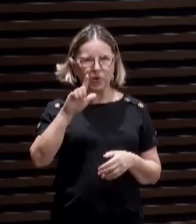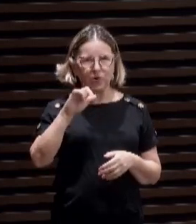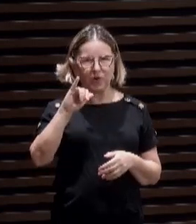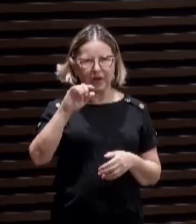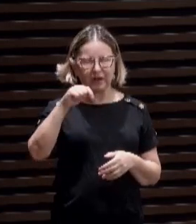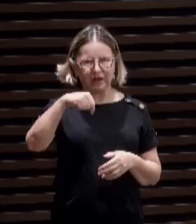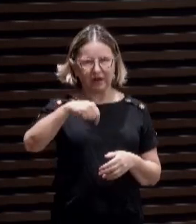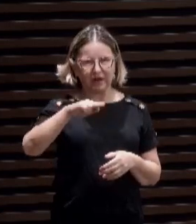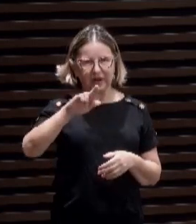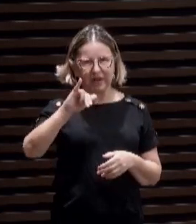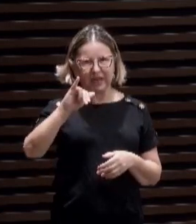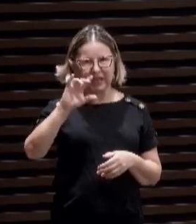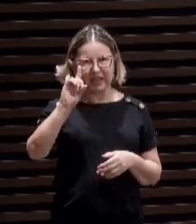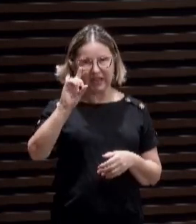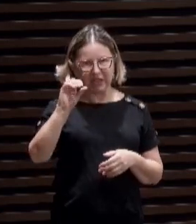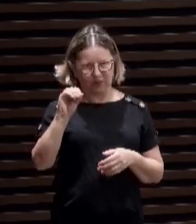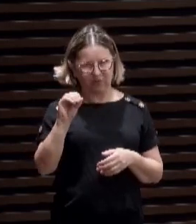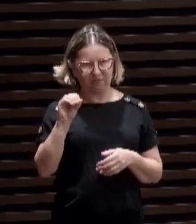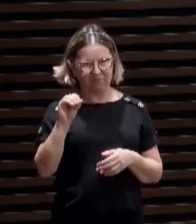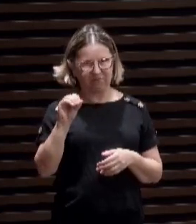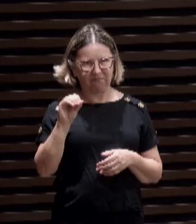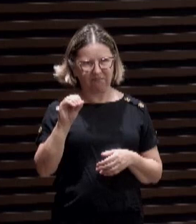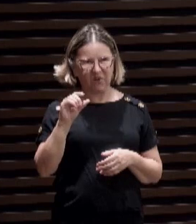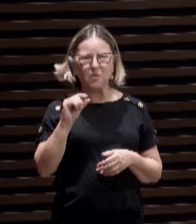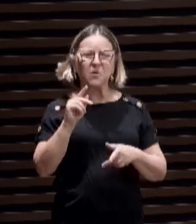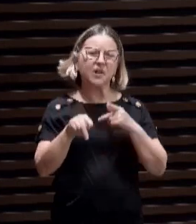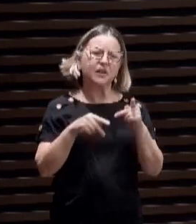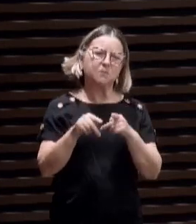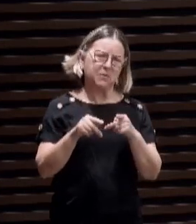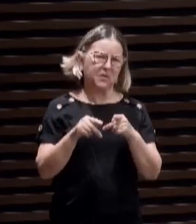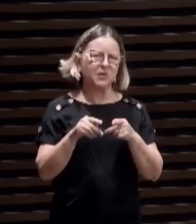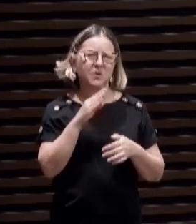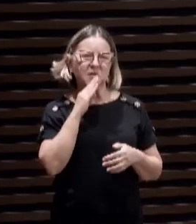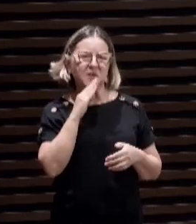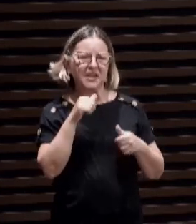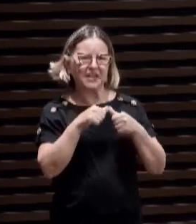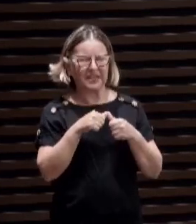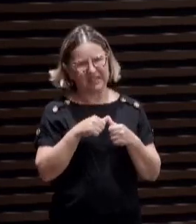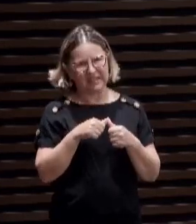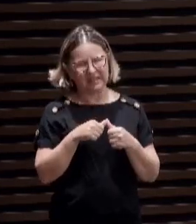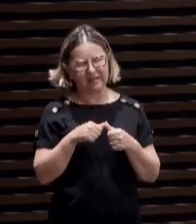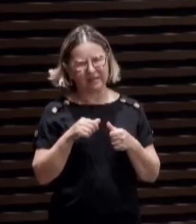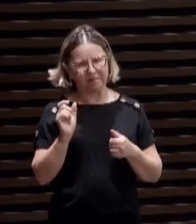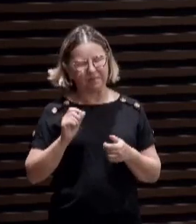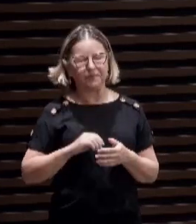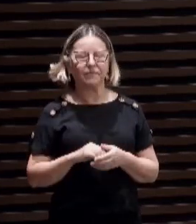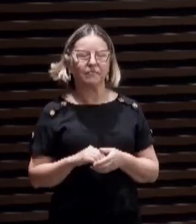só, poucos de nós já ouviu falar sobre esse termo. Mas um